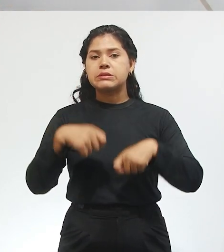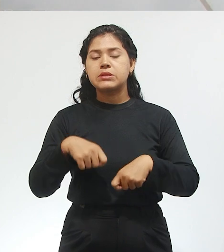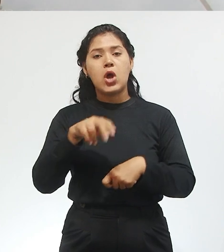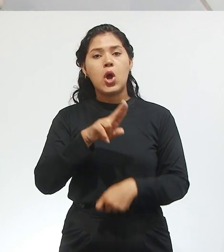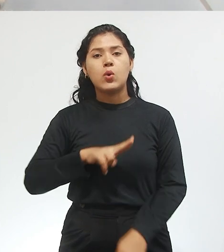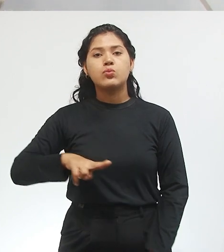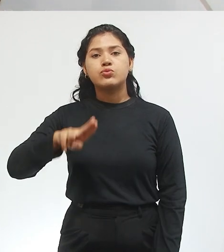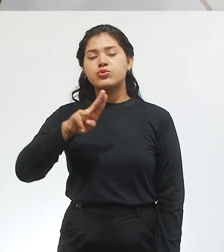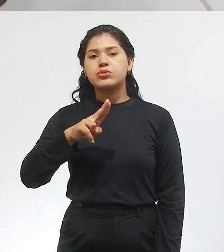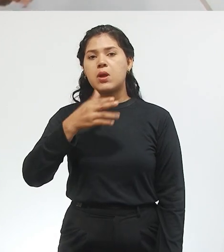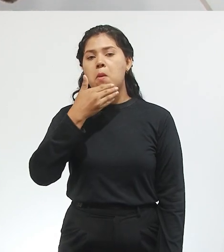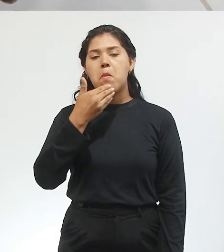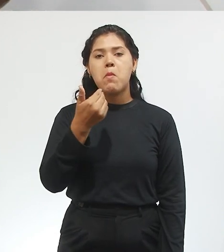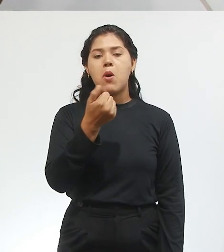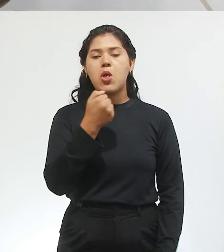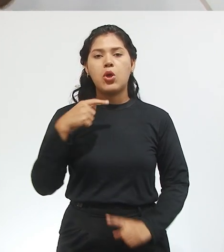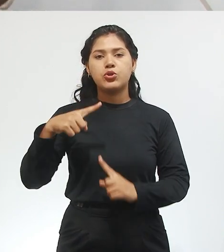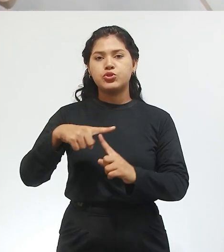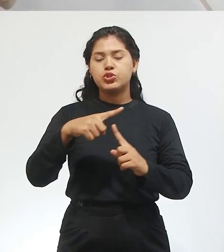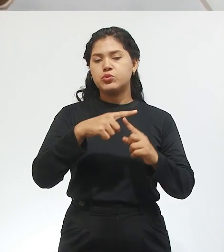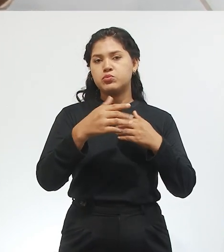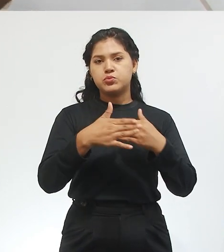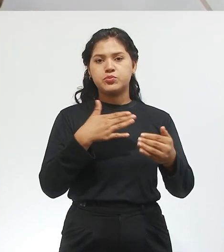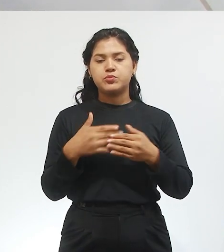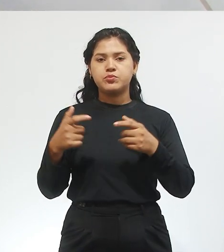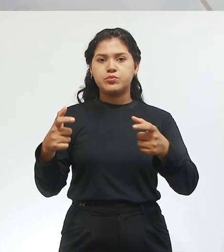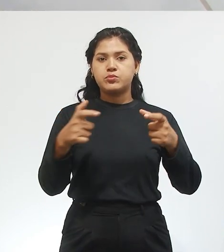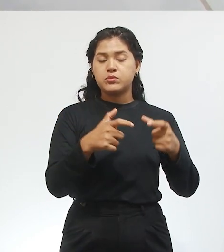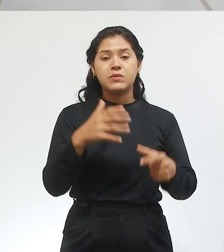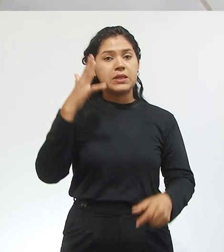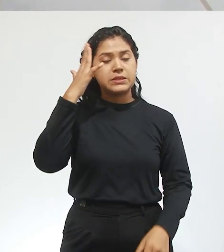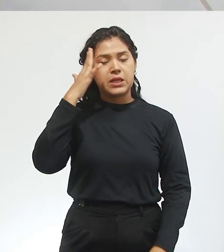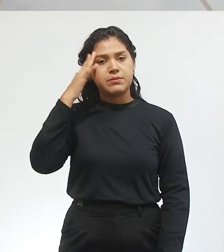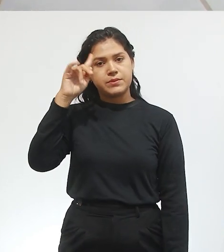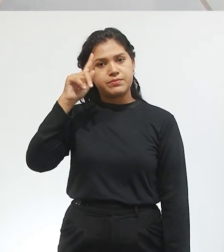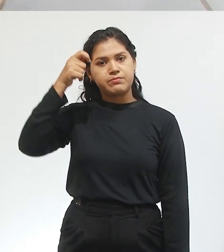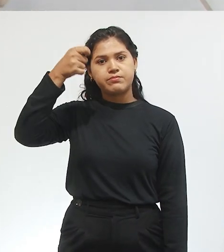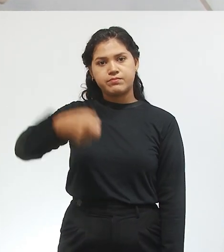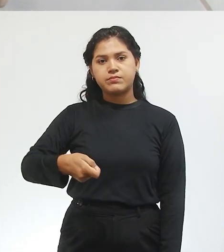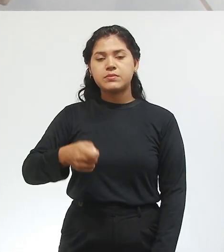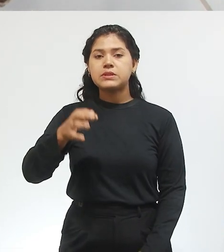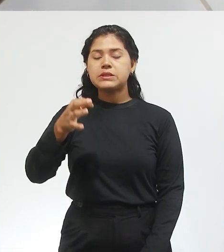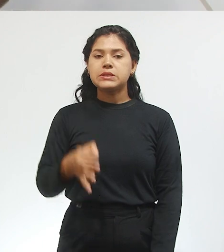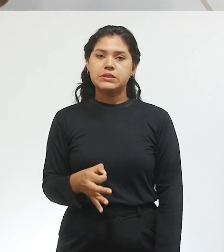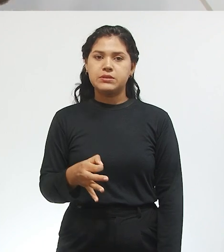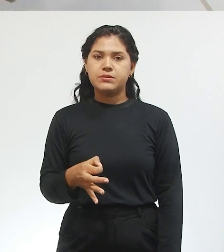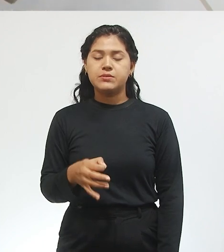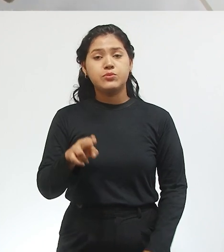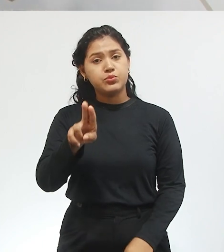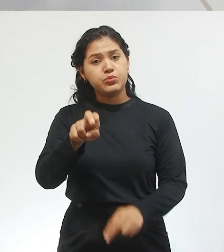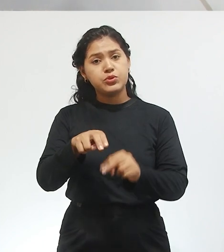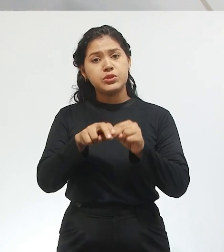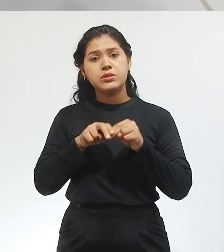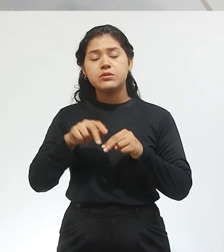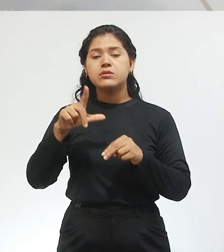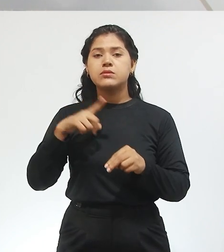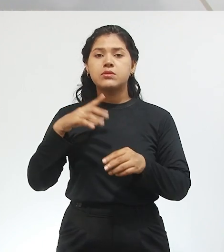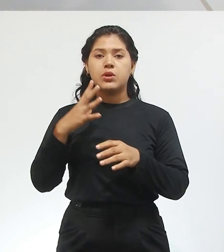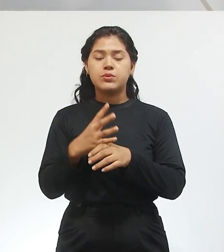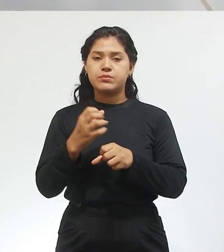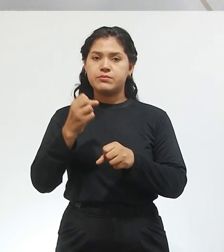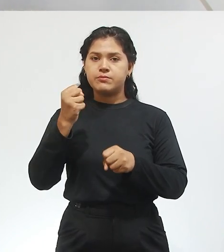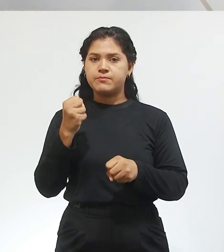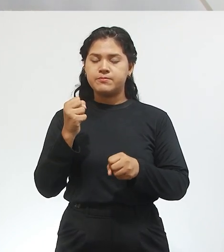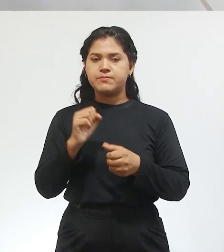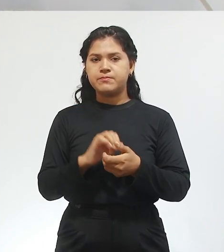aplicá-las na melhor decisão, ou seja, numa decisão assertiva, tá? Então, a contabilidade está para isso, principalmente. Então, quando